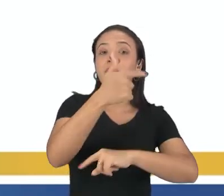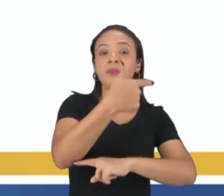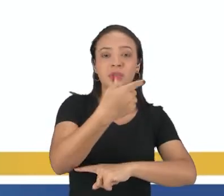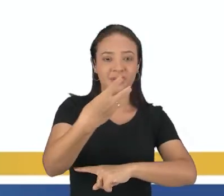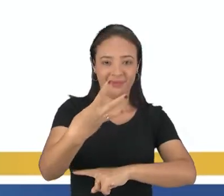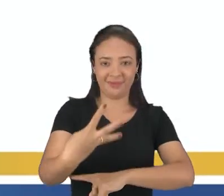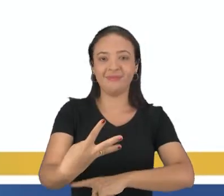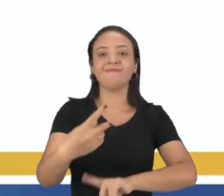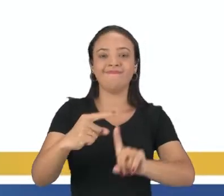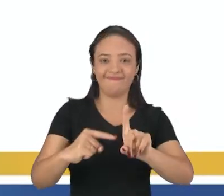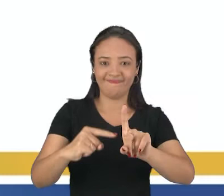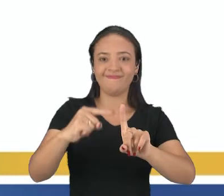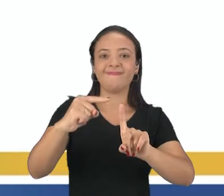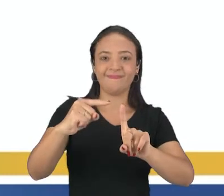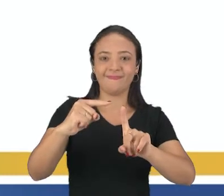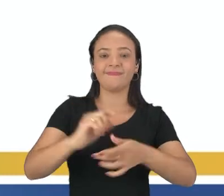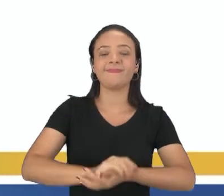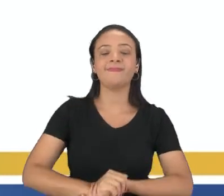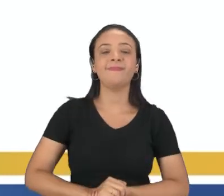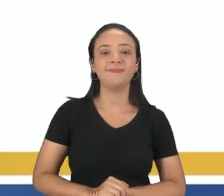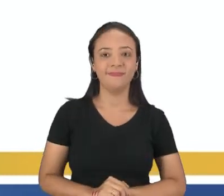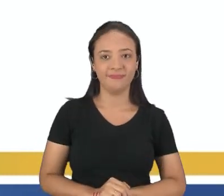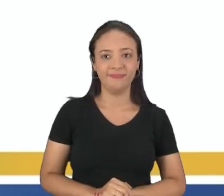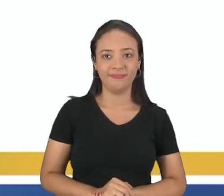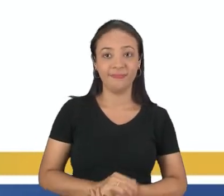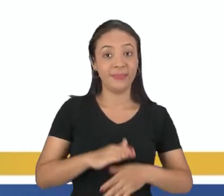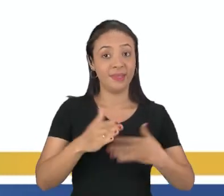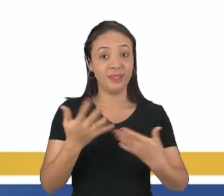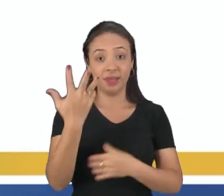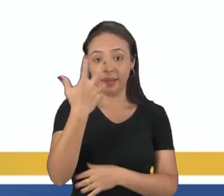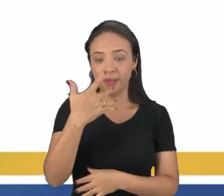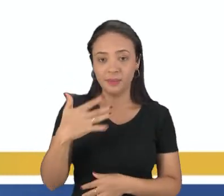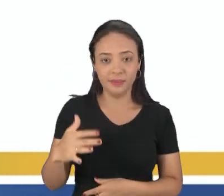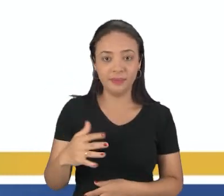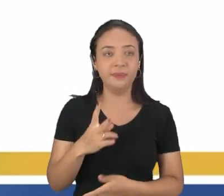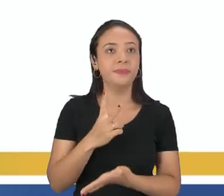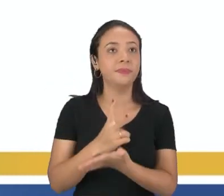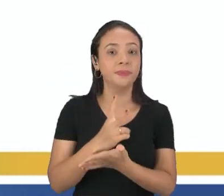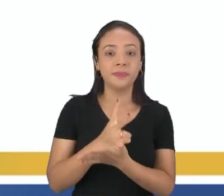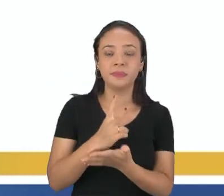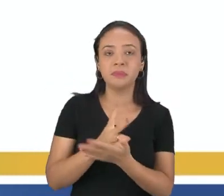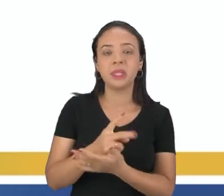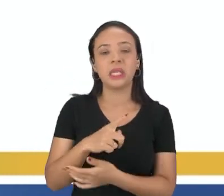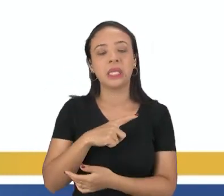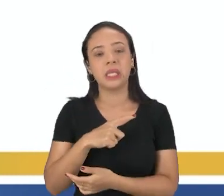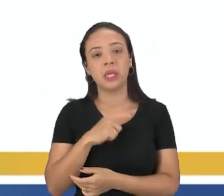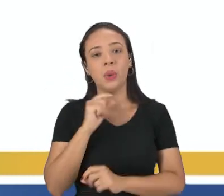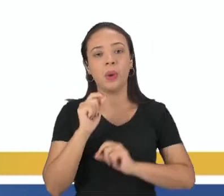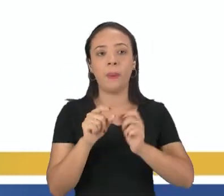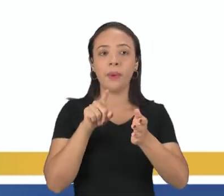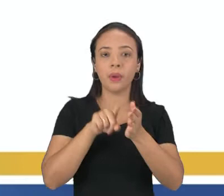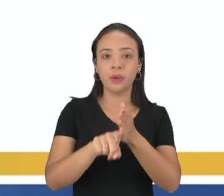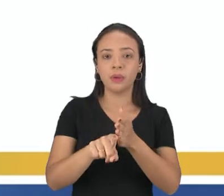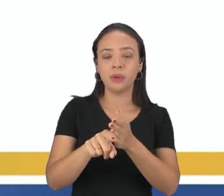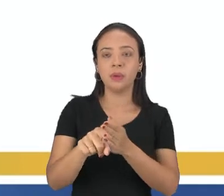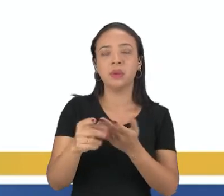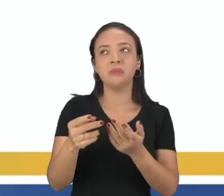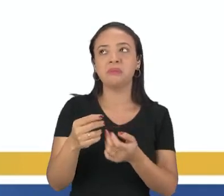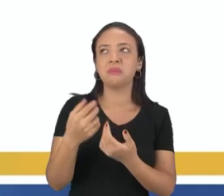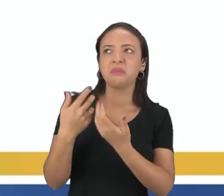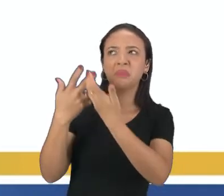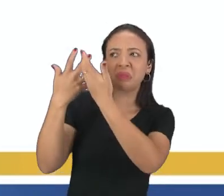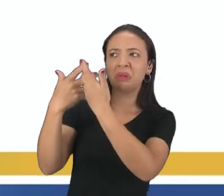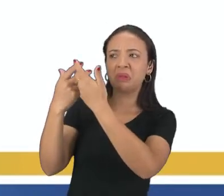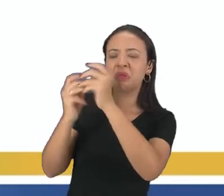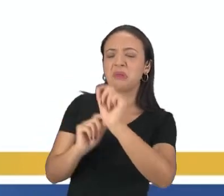aí 23 graus Celsius. Então, crianças, sempre que nós tivermos uma situação, quando a gente olha, nossa, o que que eu vou